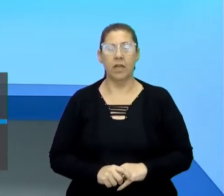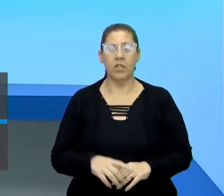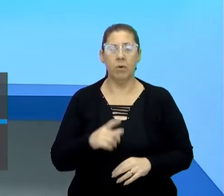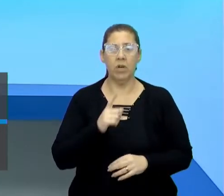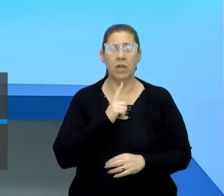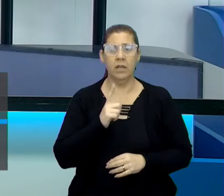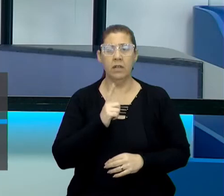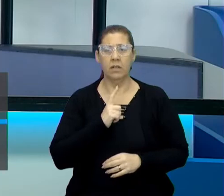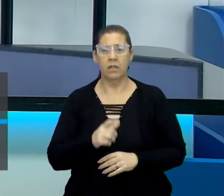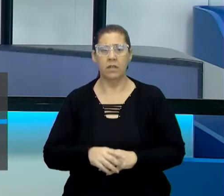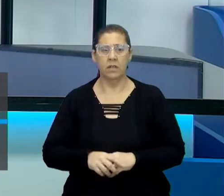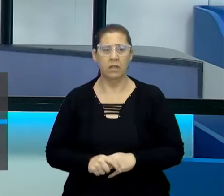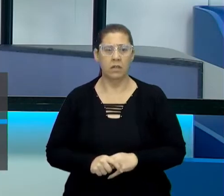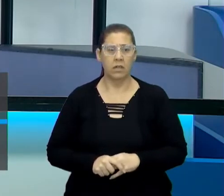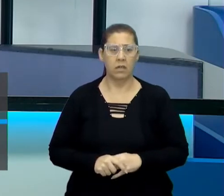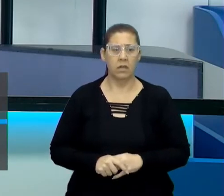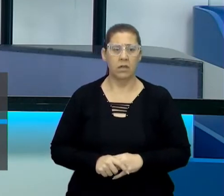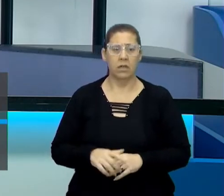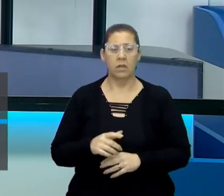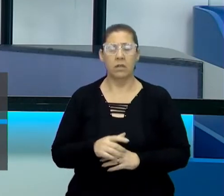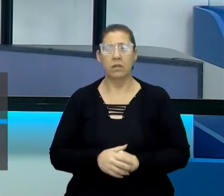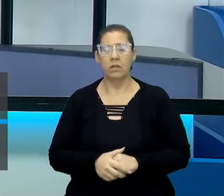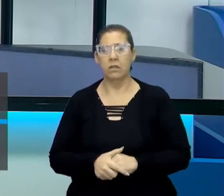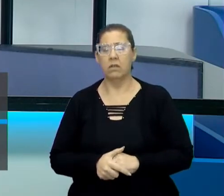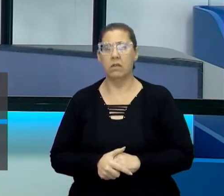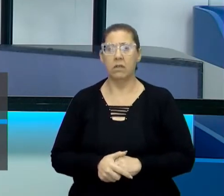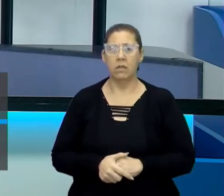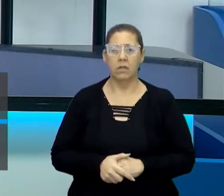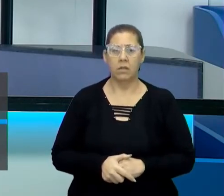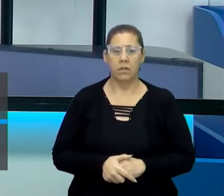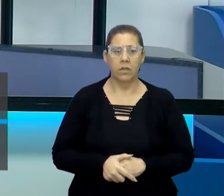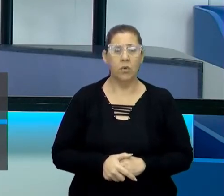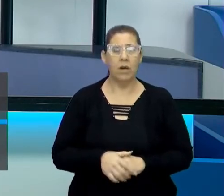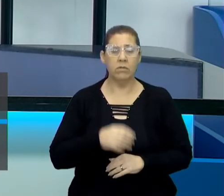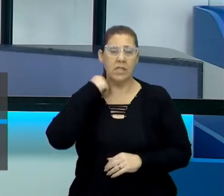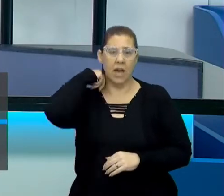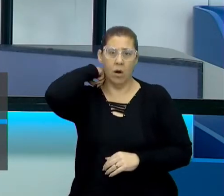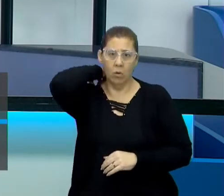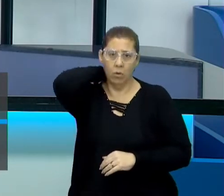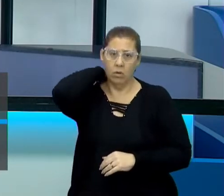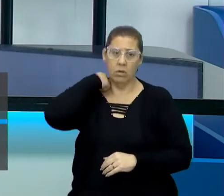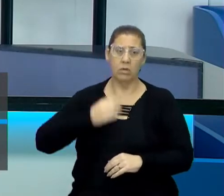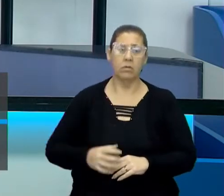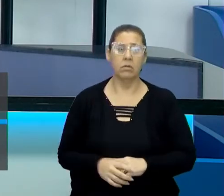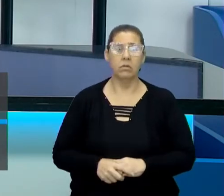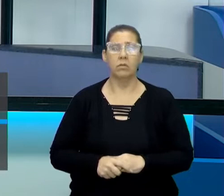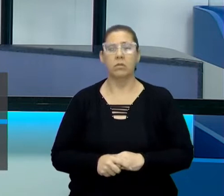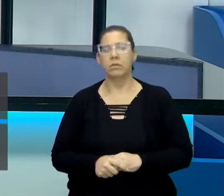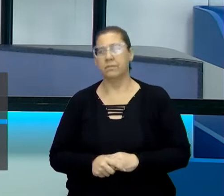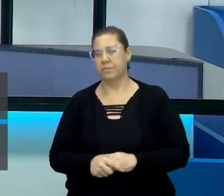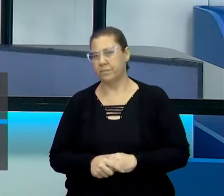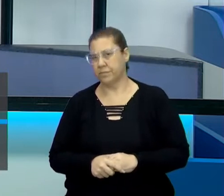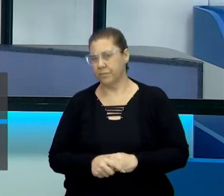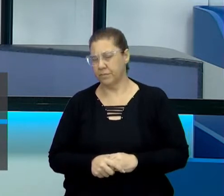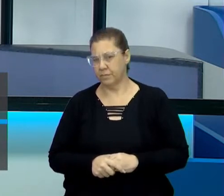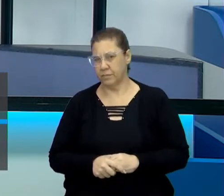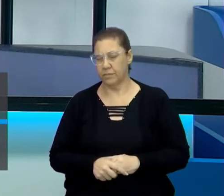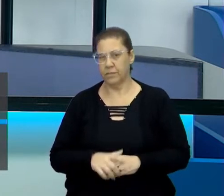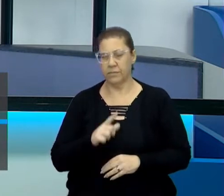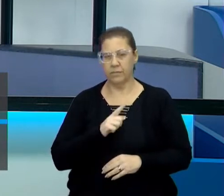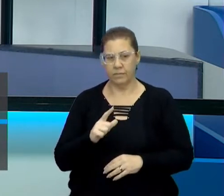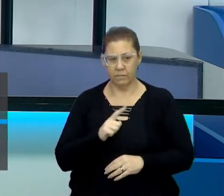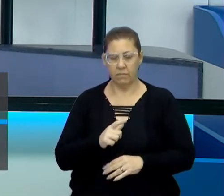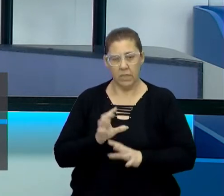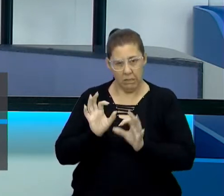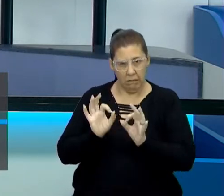os verdade, interesses. Então verificar que a coisa ela tem que ser pautada aos poucos, né? Primeiro, a mídia tem que ser livre, obviamente, tem